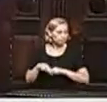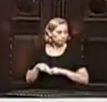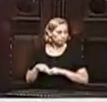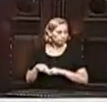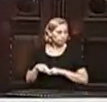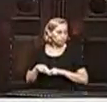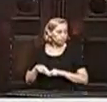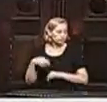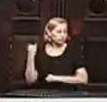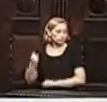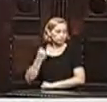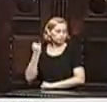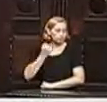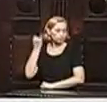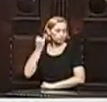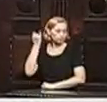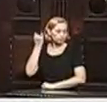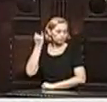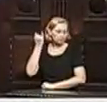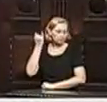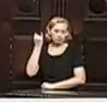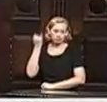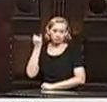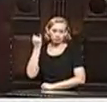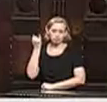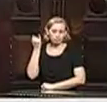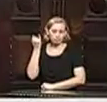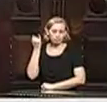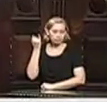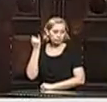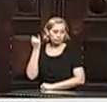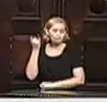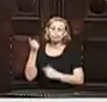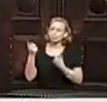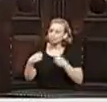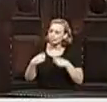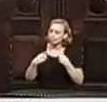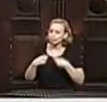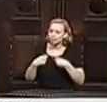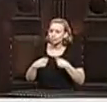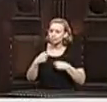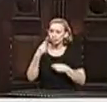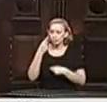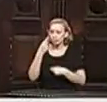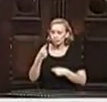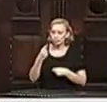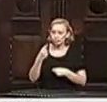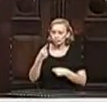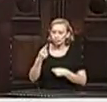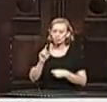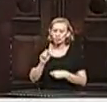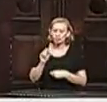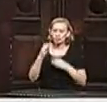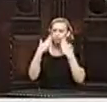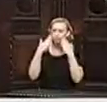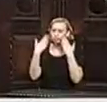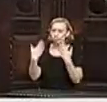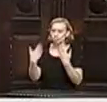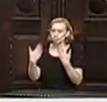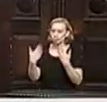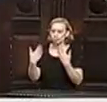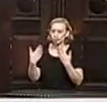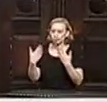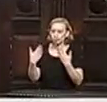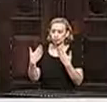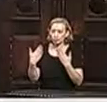muito importantes e mais do que isso, é preciso destacar o que representa ou o